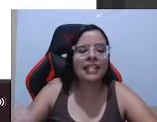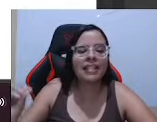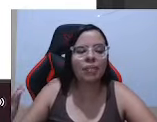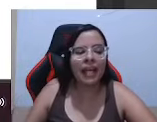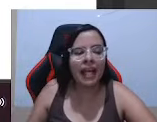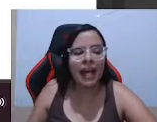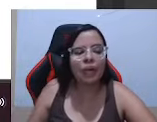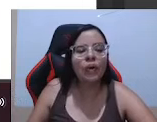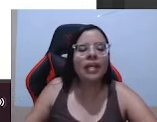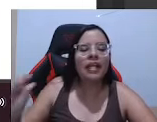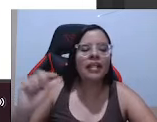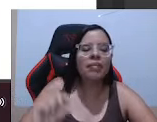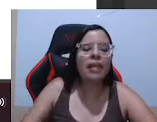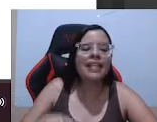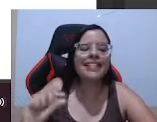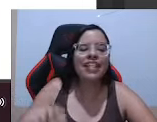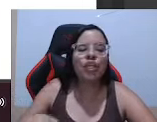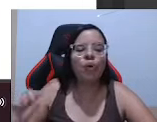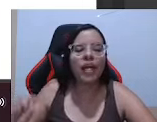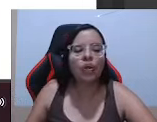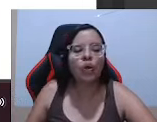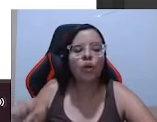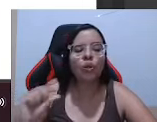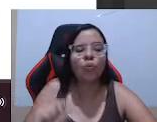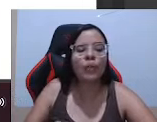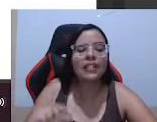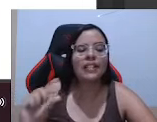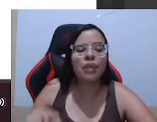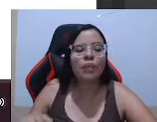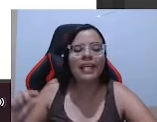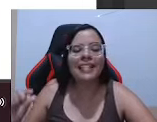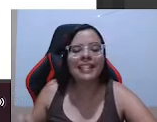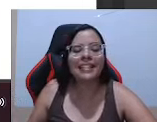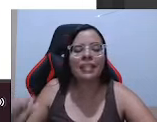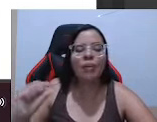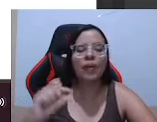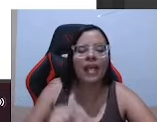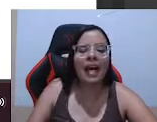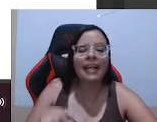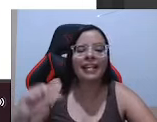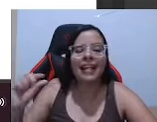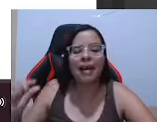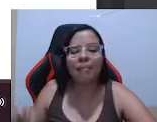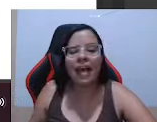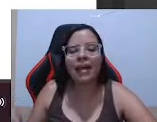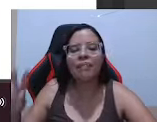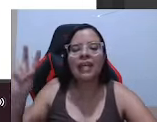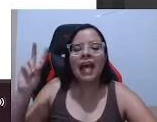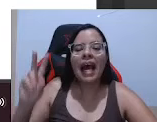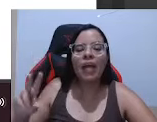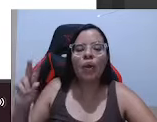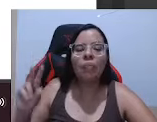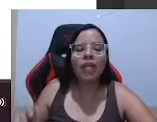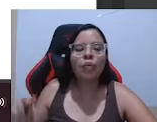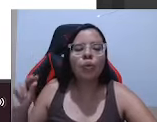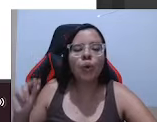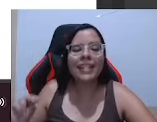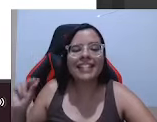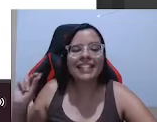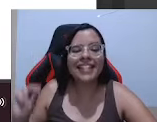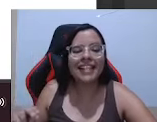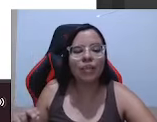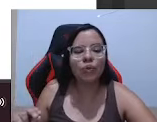de estar desempregado e também que seja morador do município da Estância Balneária de Ilhabela há no